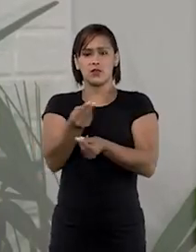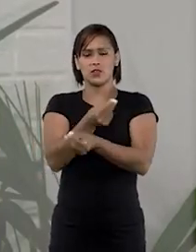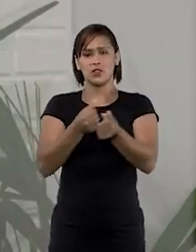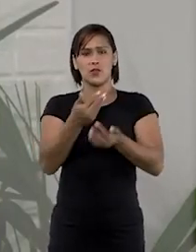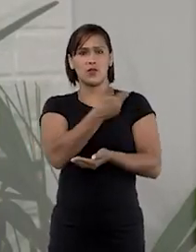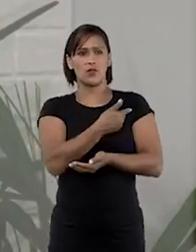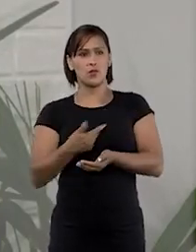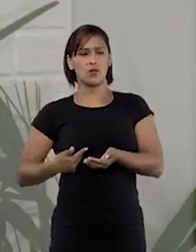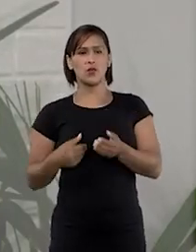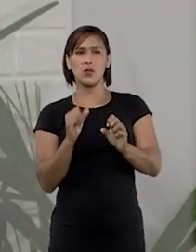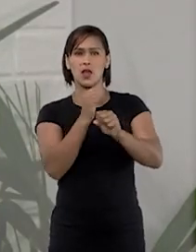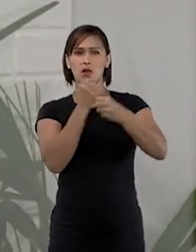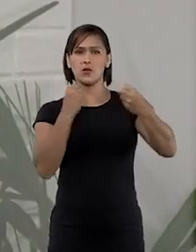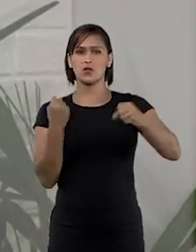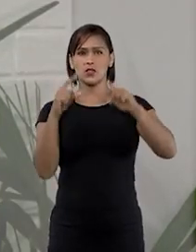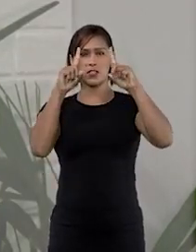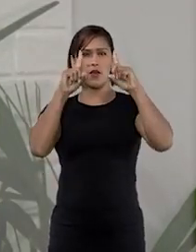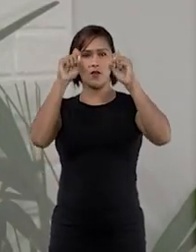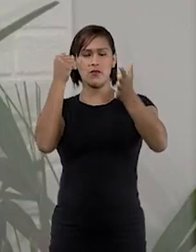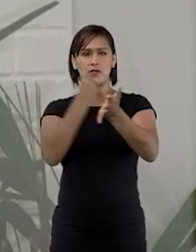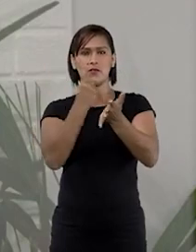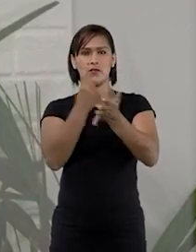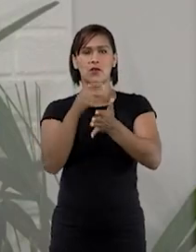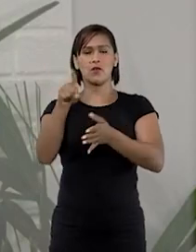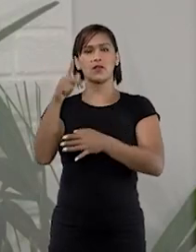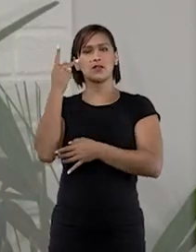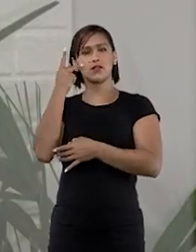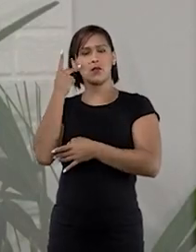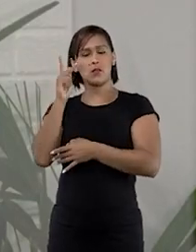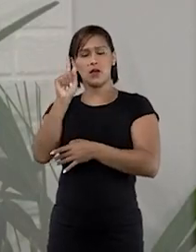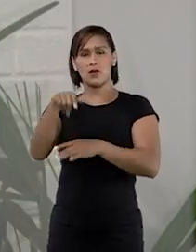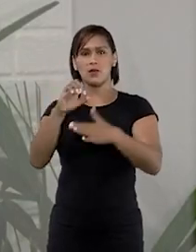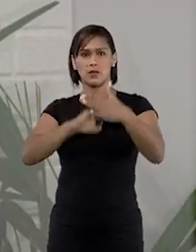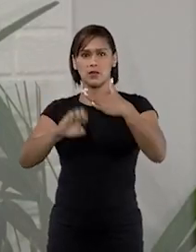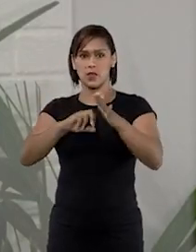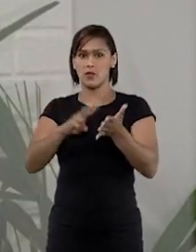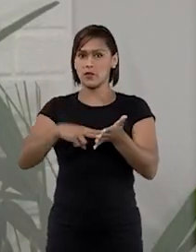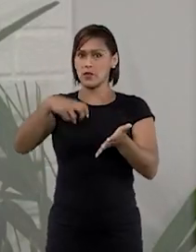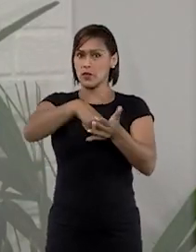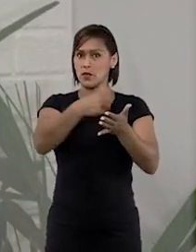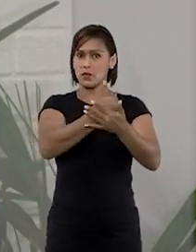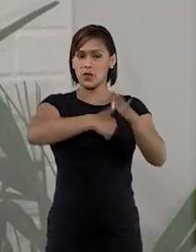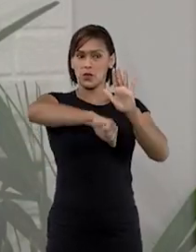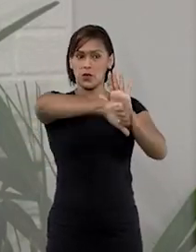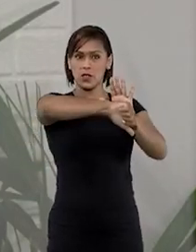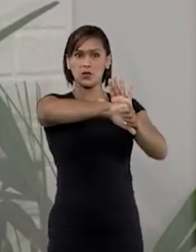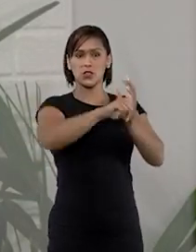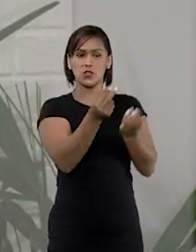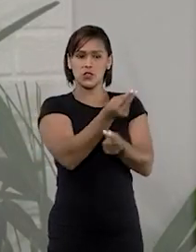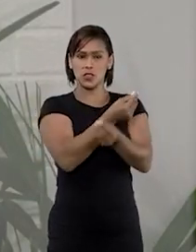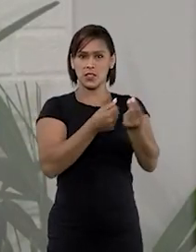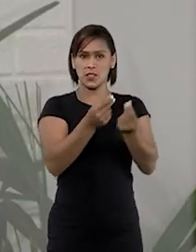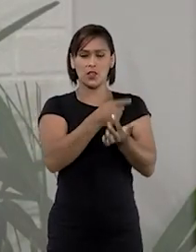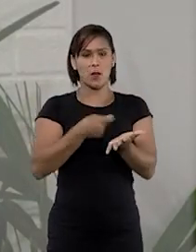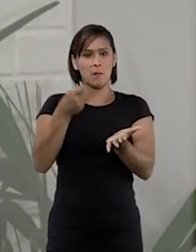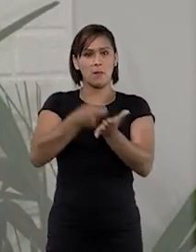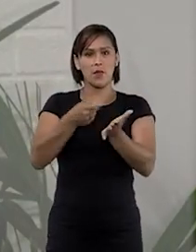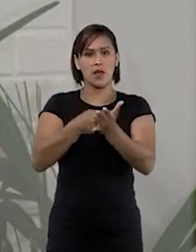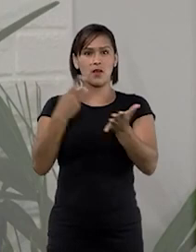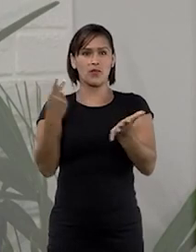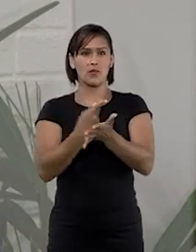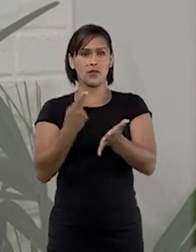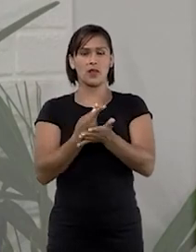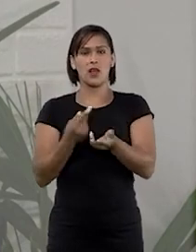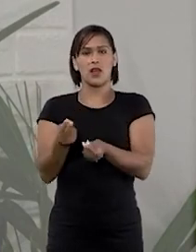de verbas públicas durante a construção do Fórum Trabalhista de São Paulo o empresário foi condenado pelos crimes de Peculato e estelionato